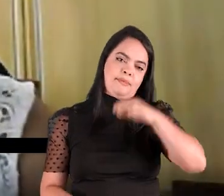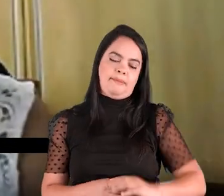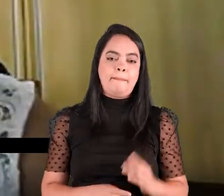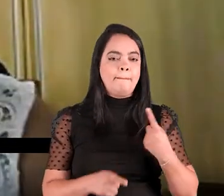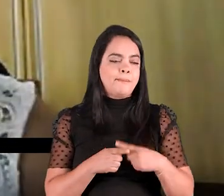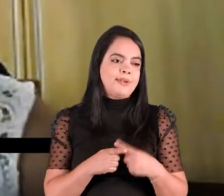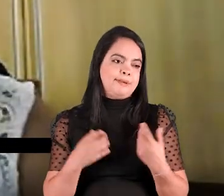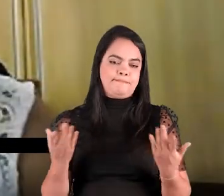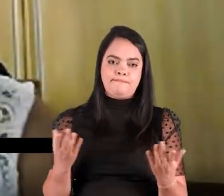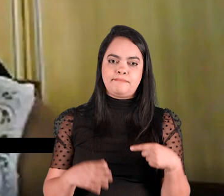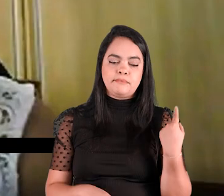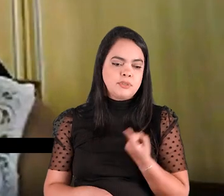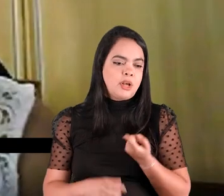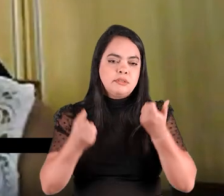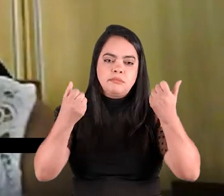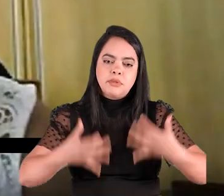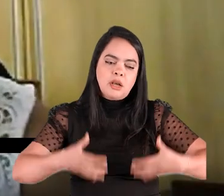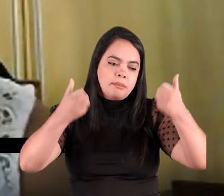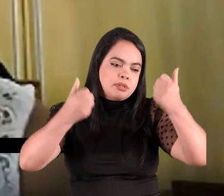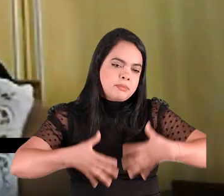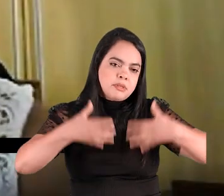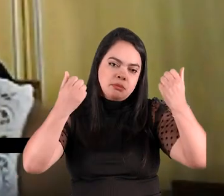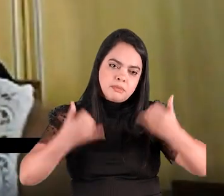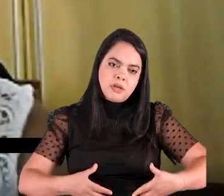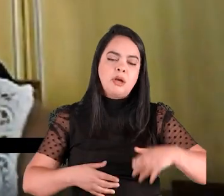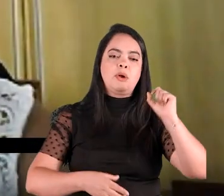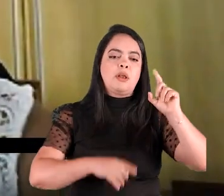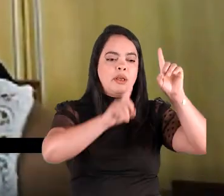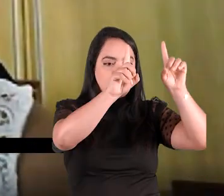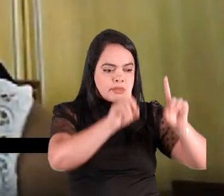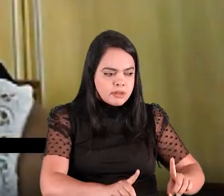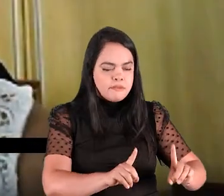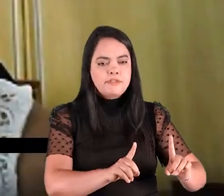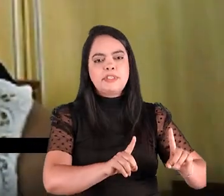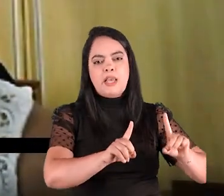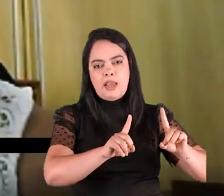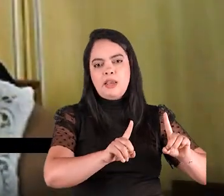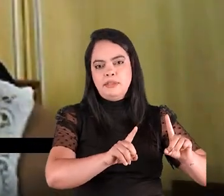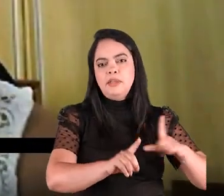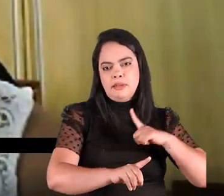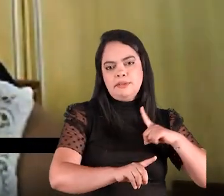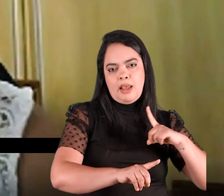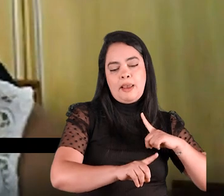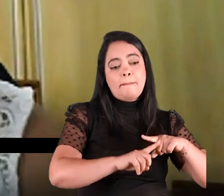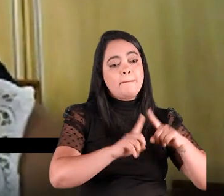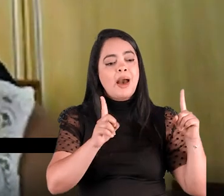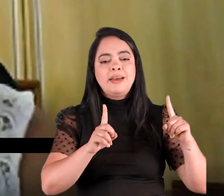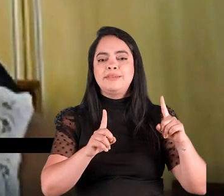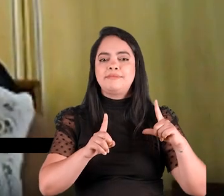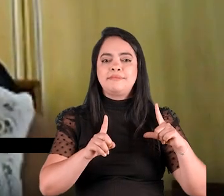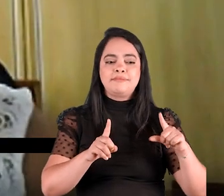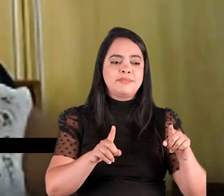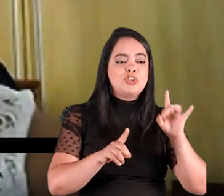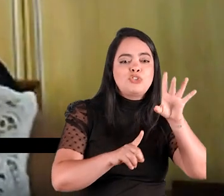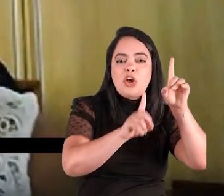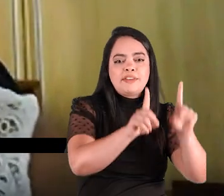gente está dizendo aqui a todo momento, né, que para além da deficiência, né, da diversidade, existe a diferença. Porque também não adianta